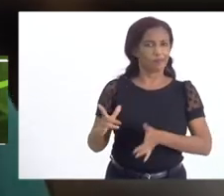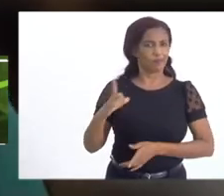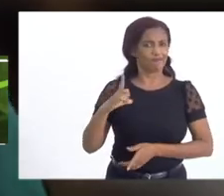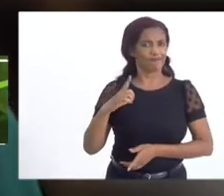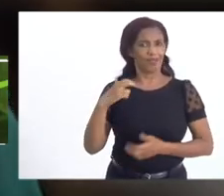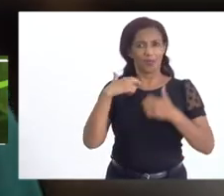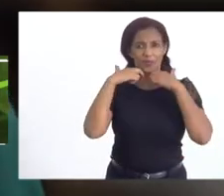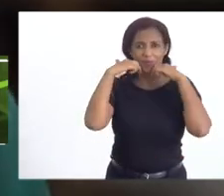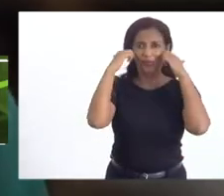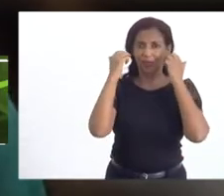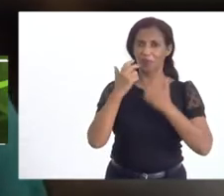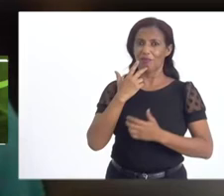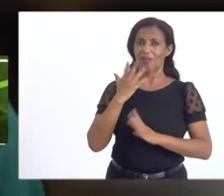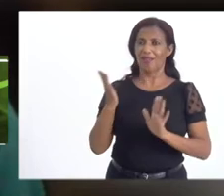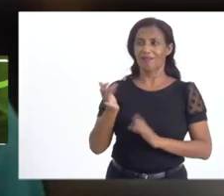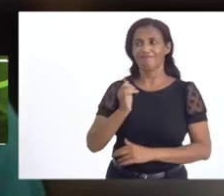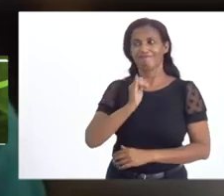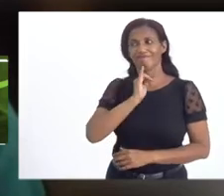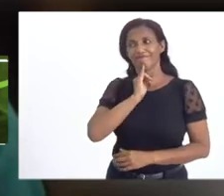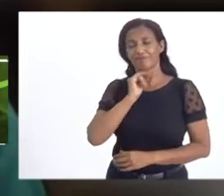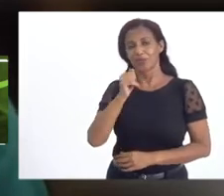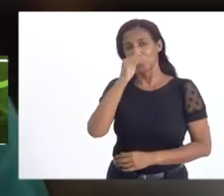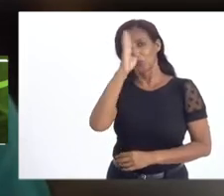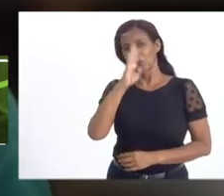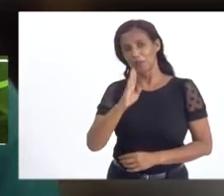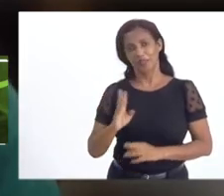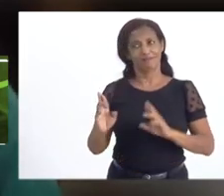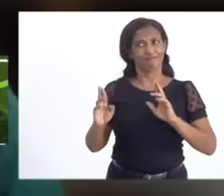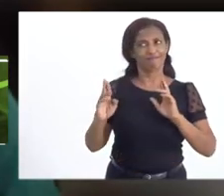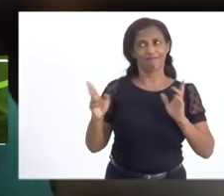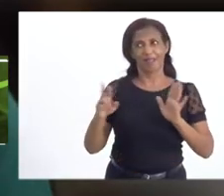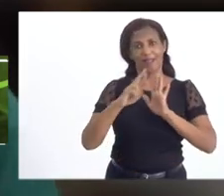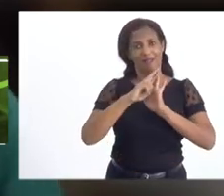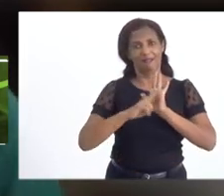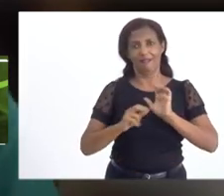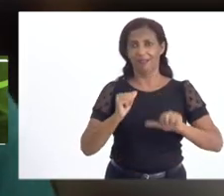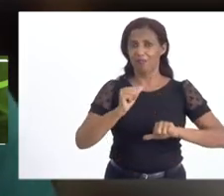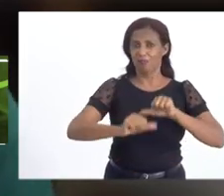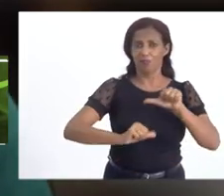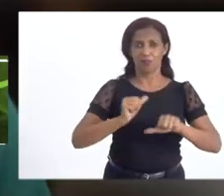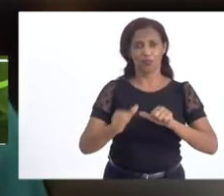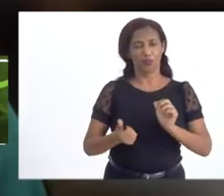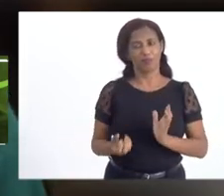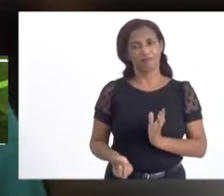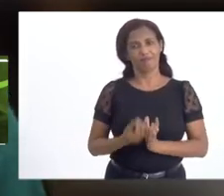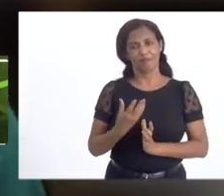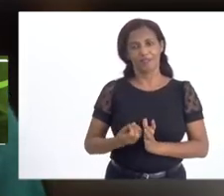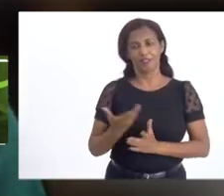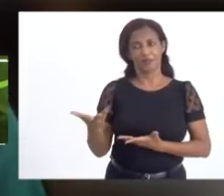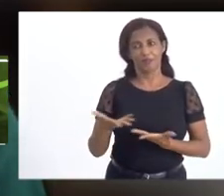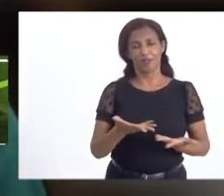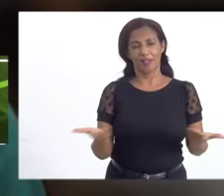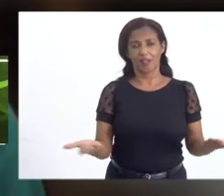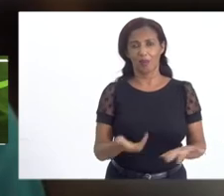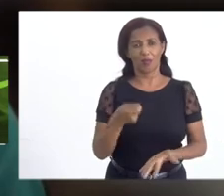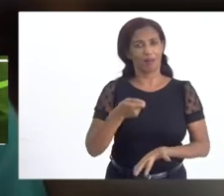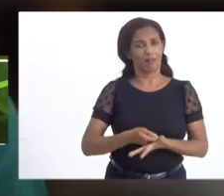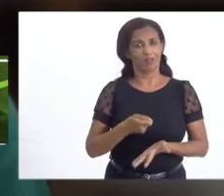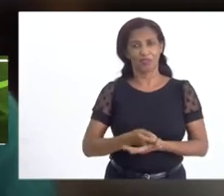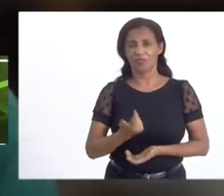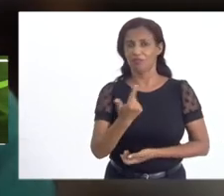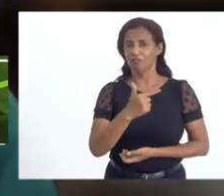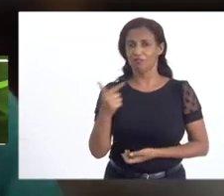com vergonha falar, olha, infelizmente no Brasil é assim, as regras mudam e o investimento que você faz agora não é